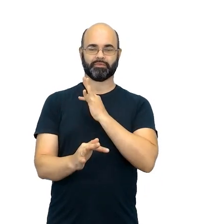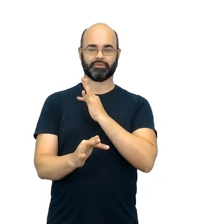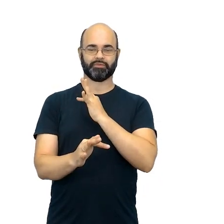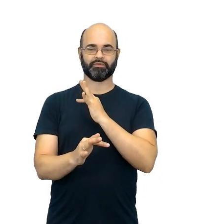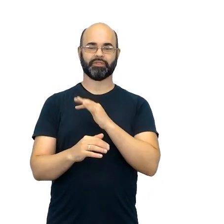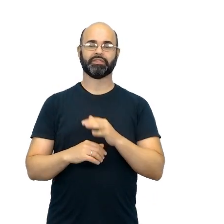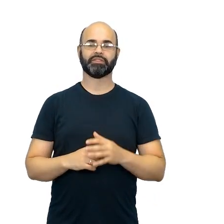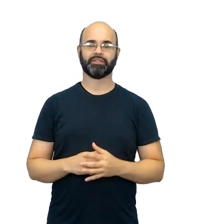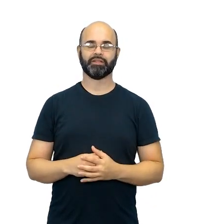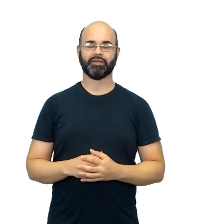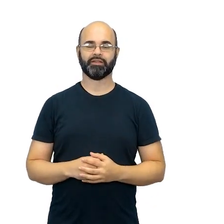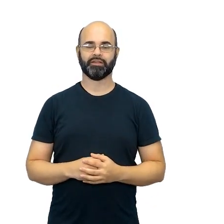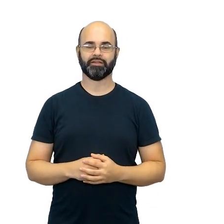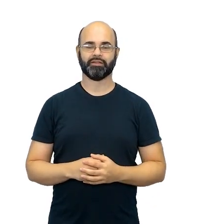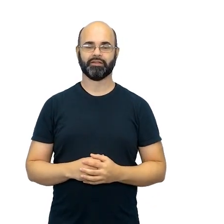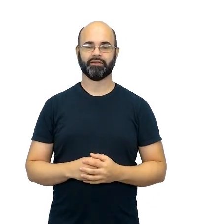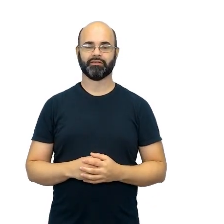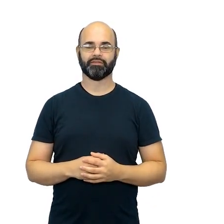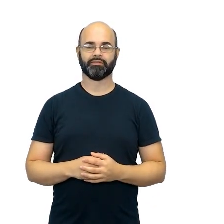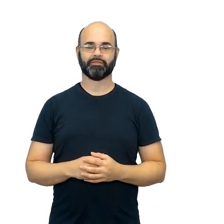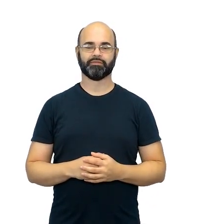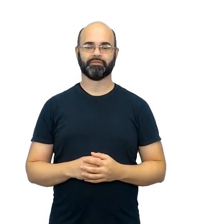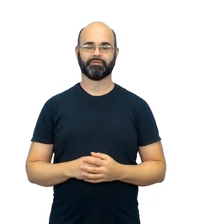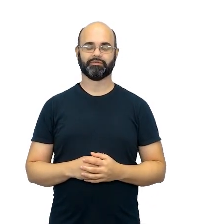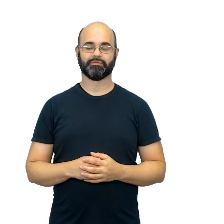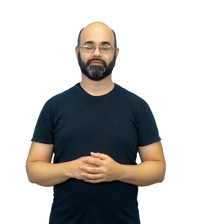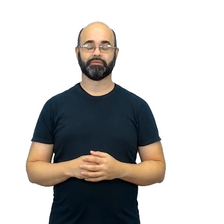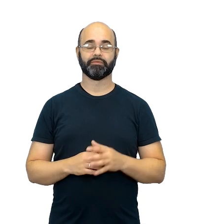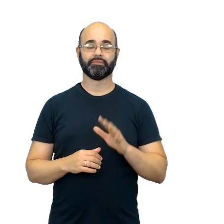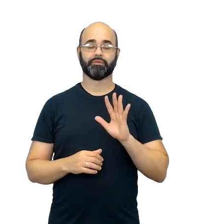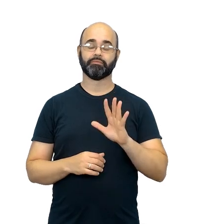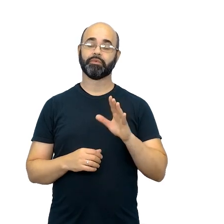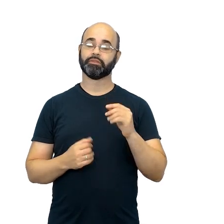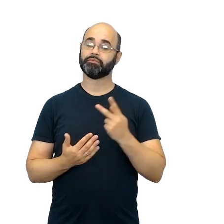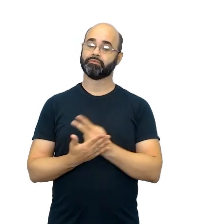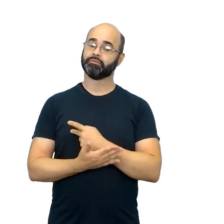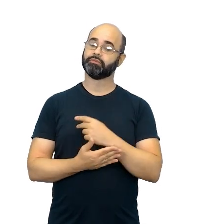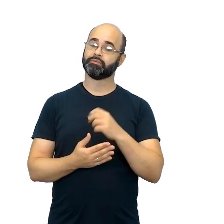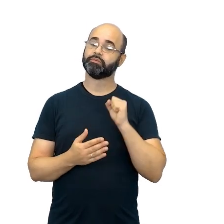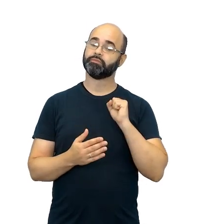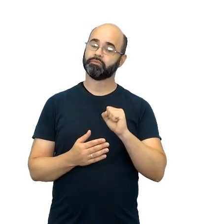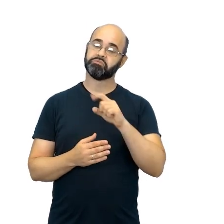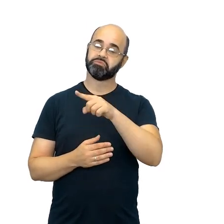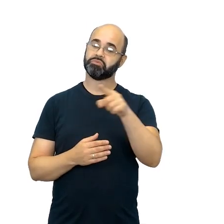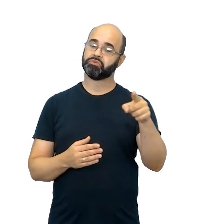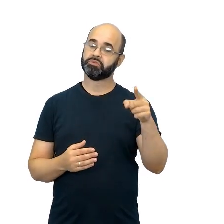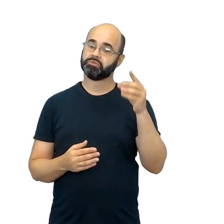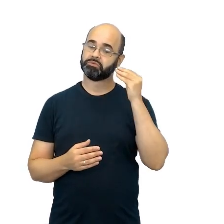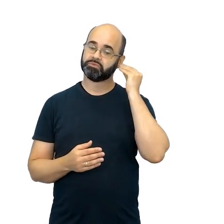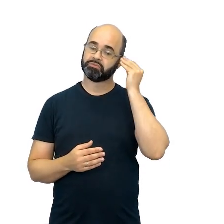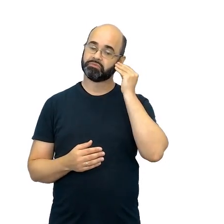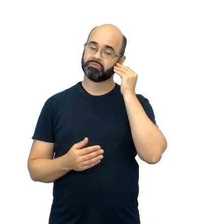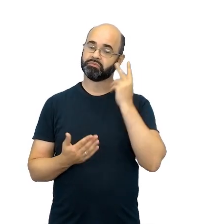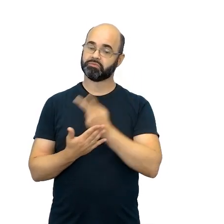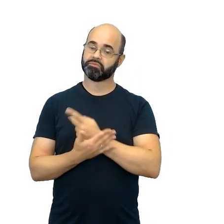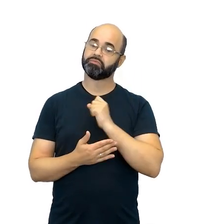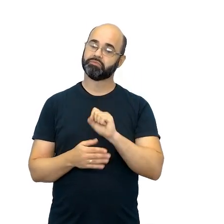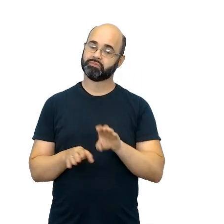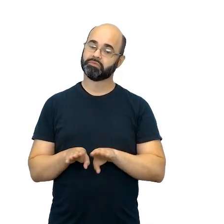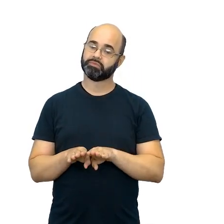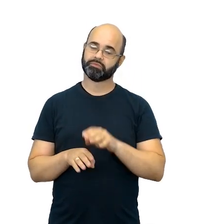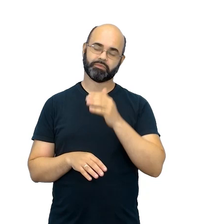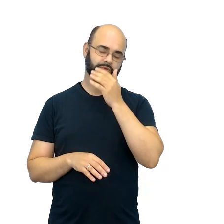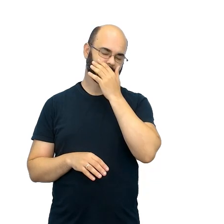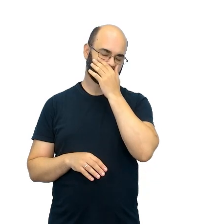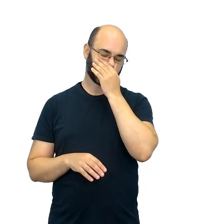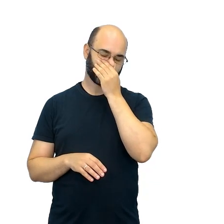ser um pouco fora do contexto de formação de física, mas pode acontecer com vocês também. Uma sala, o sexto